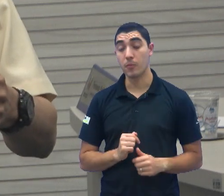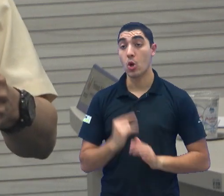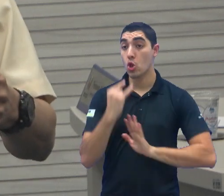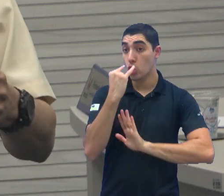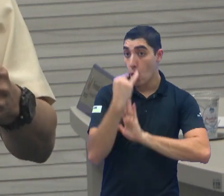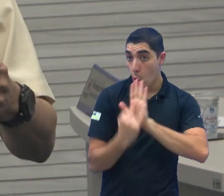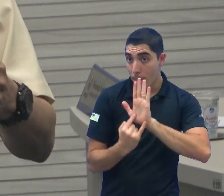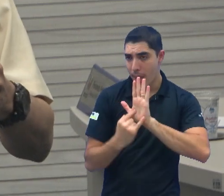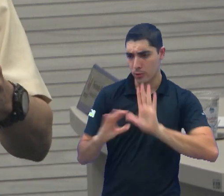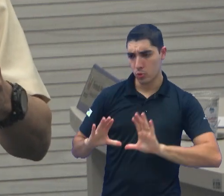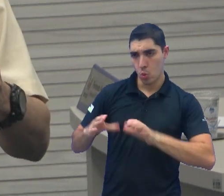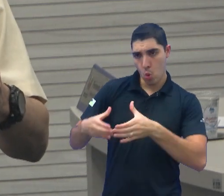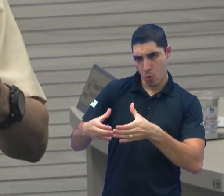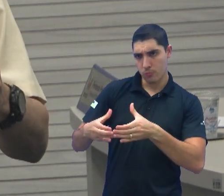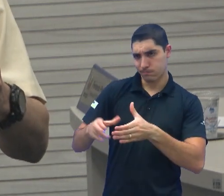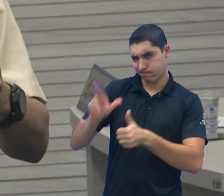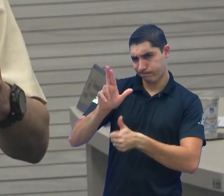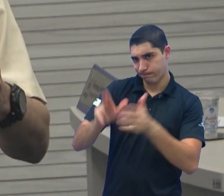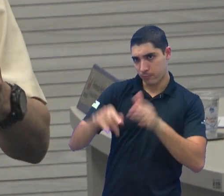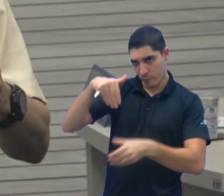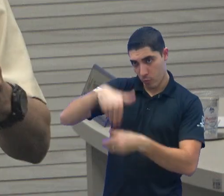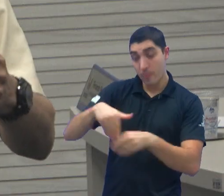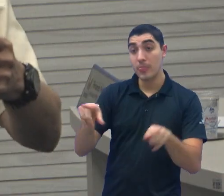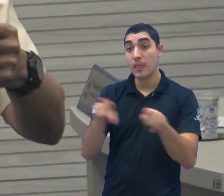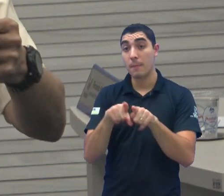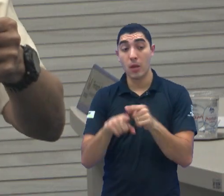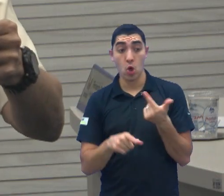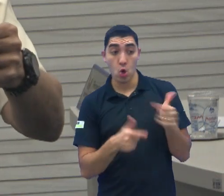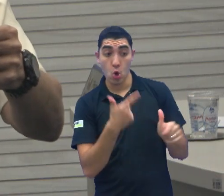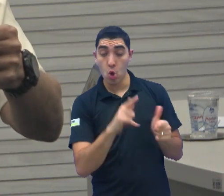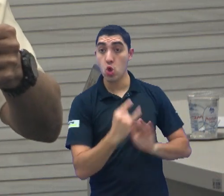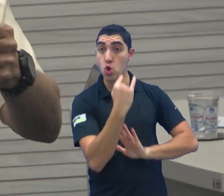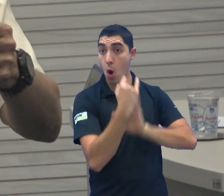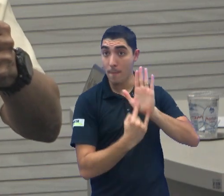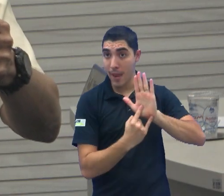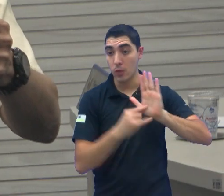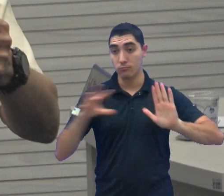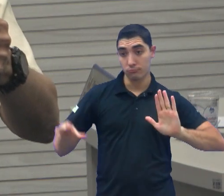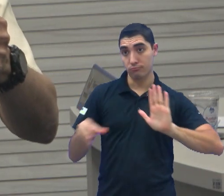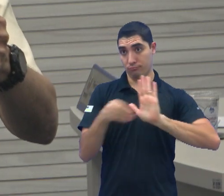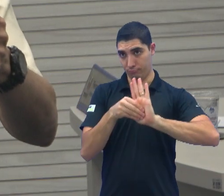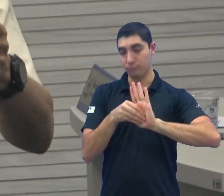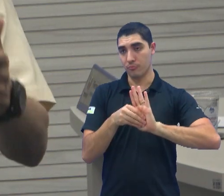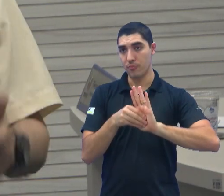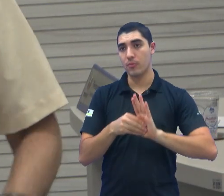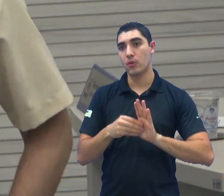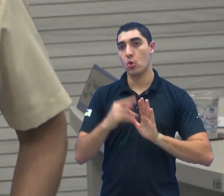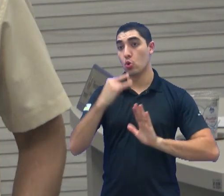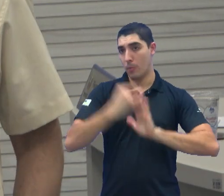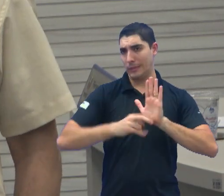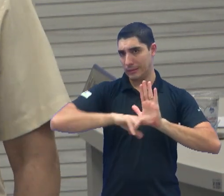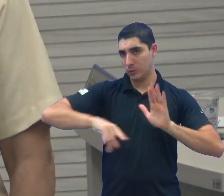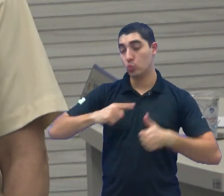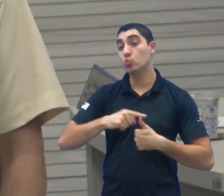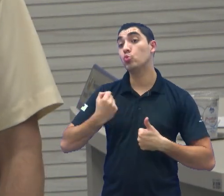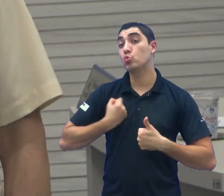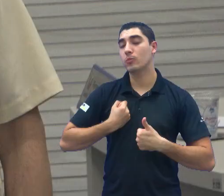bloco e inclusão do seguinte documento. Documento diversos, número